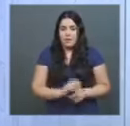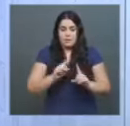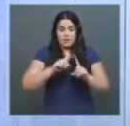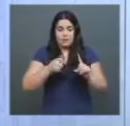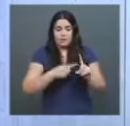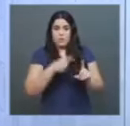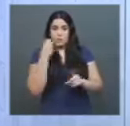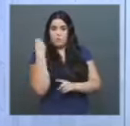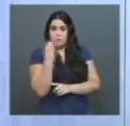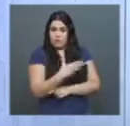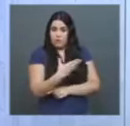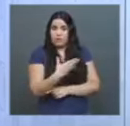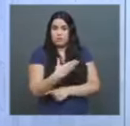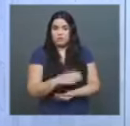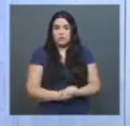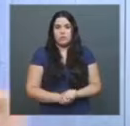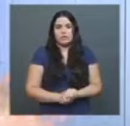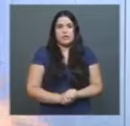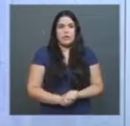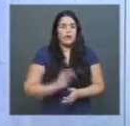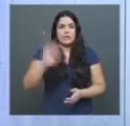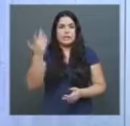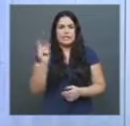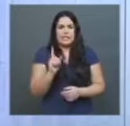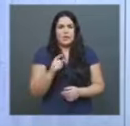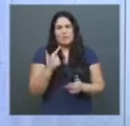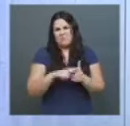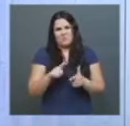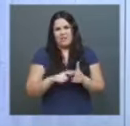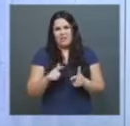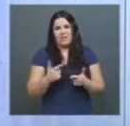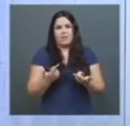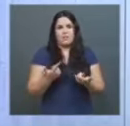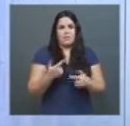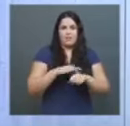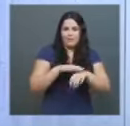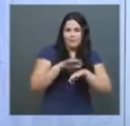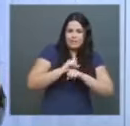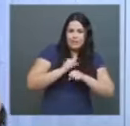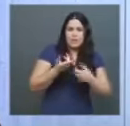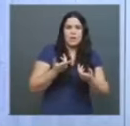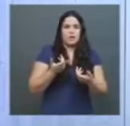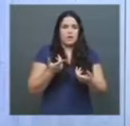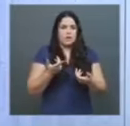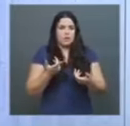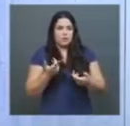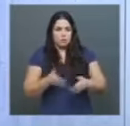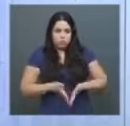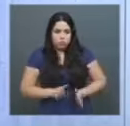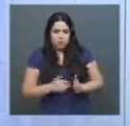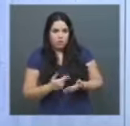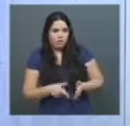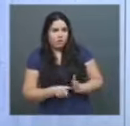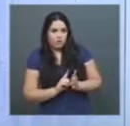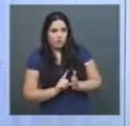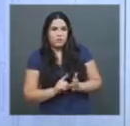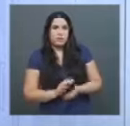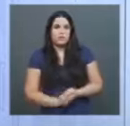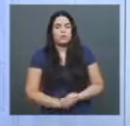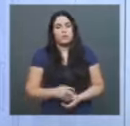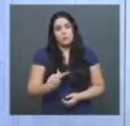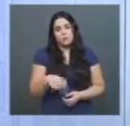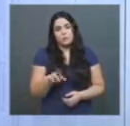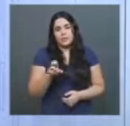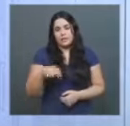não ocorra, né, tanto a prematuridade ou outros problemas como infecções congênitas, porque através do pré-natal você consegue controlar melhor